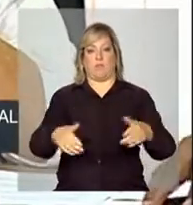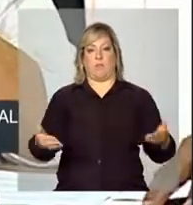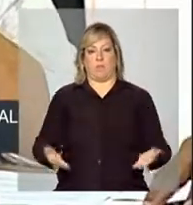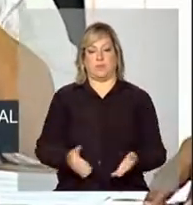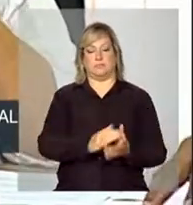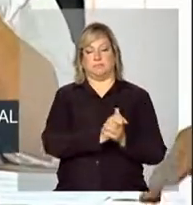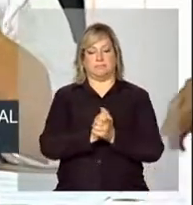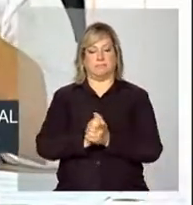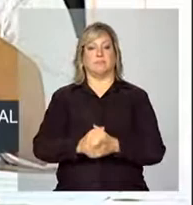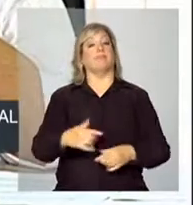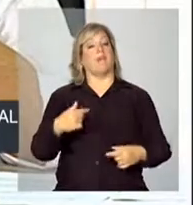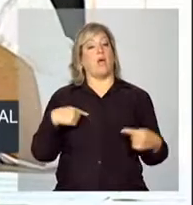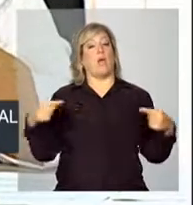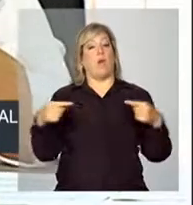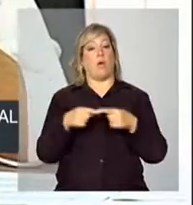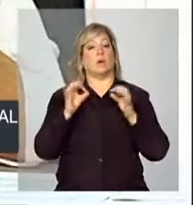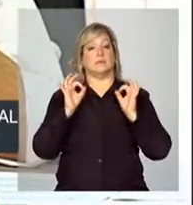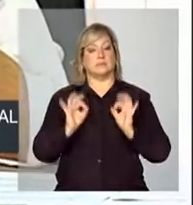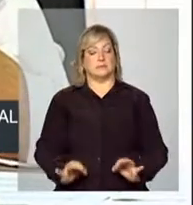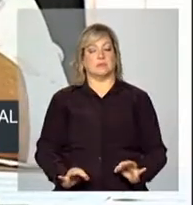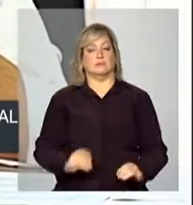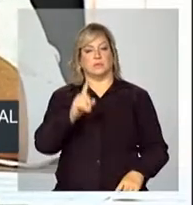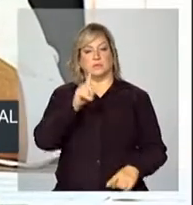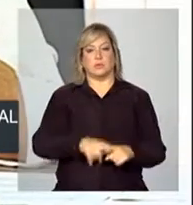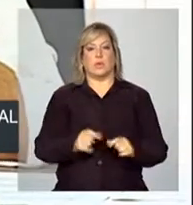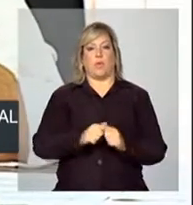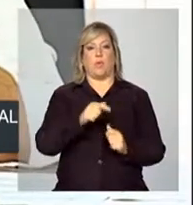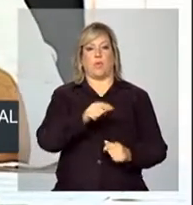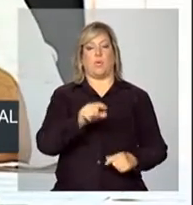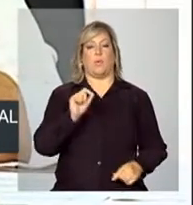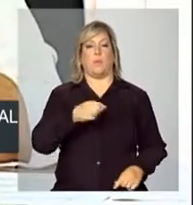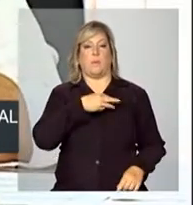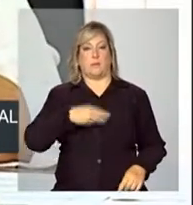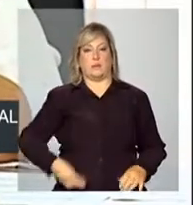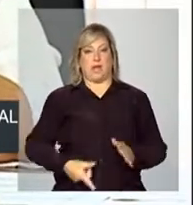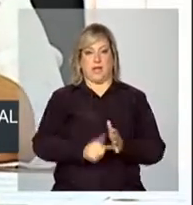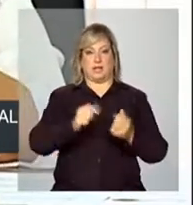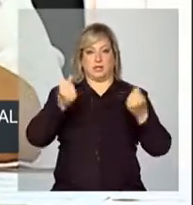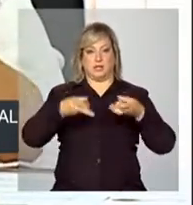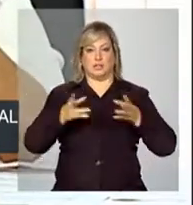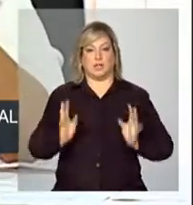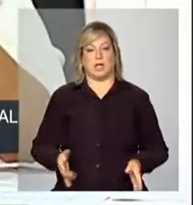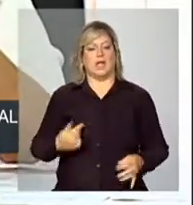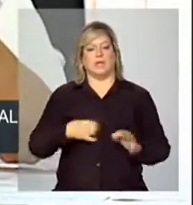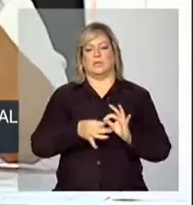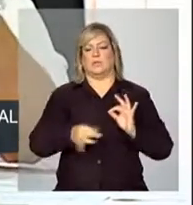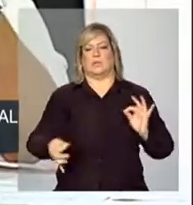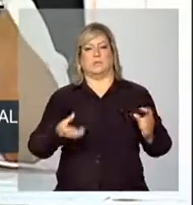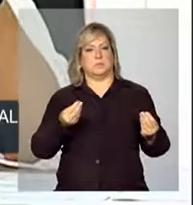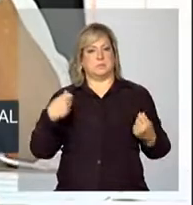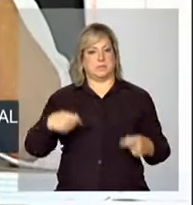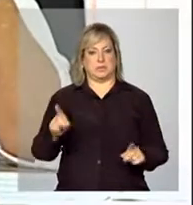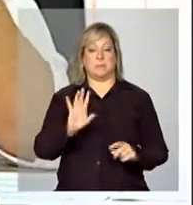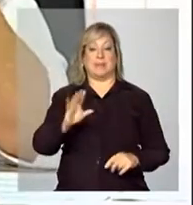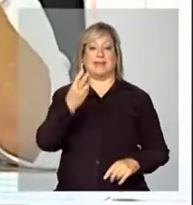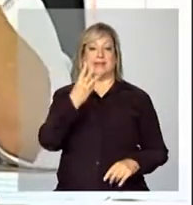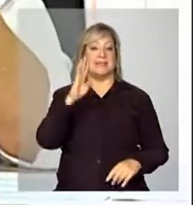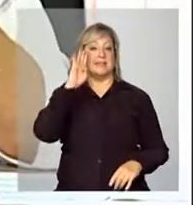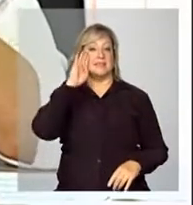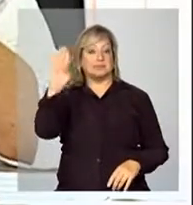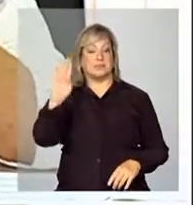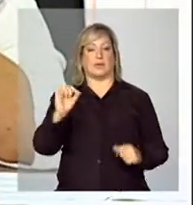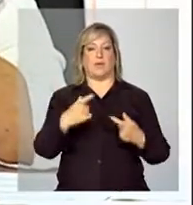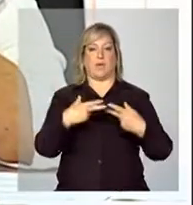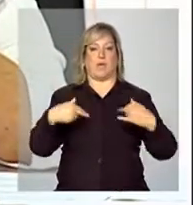eu concordo inteiramente com que o início da Eduardo disse não vou me alongar muito mas eu quero destacar...